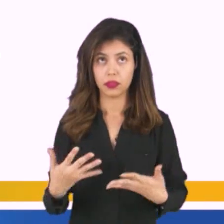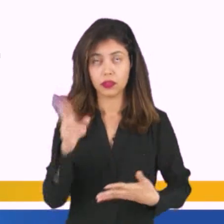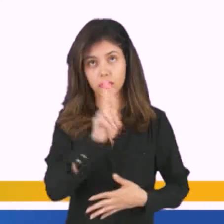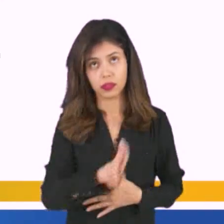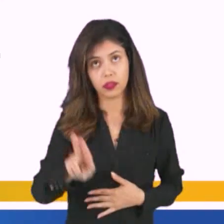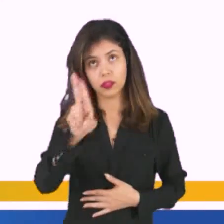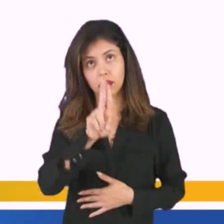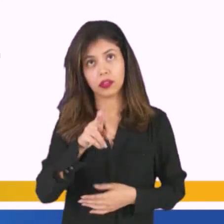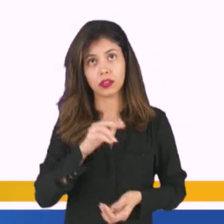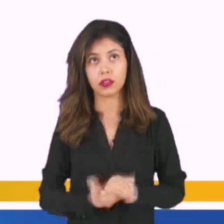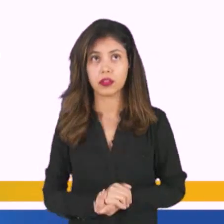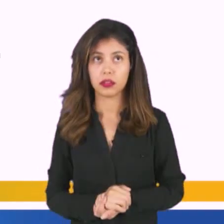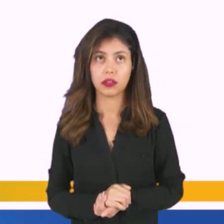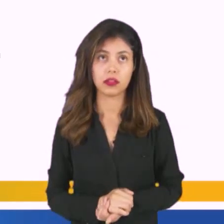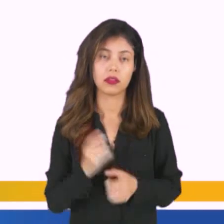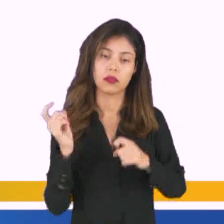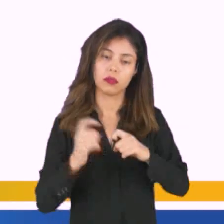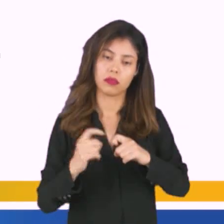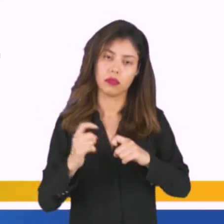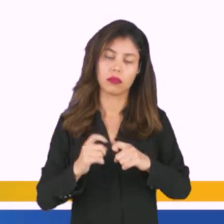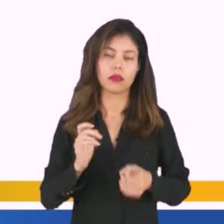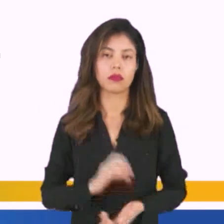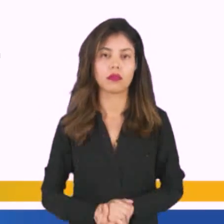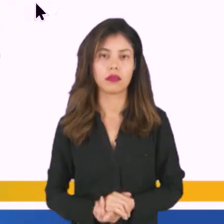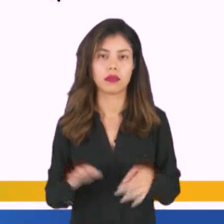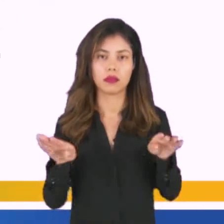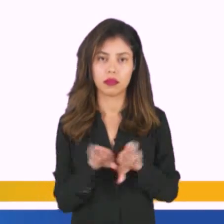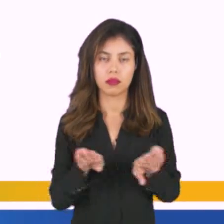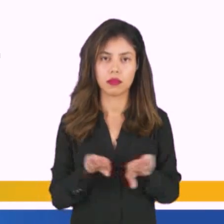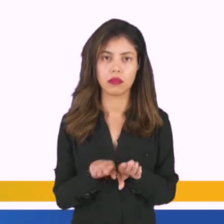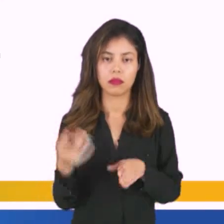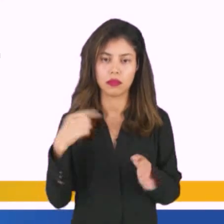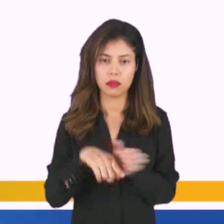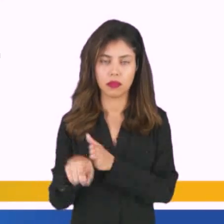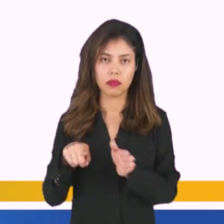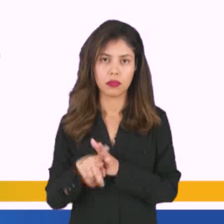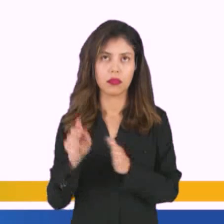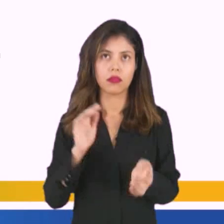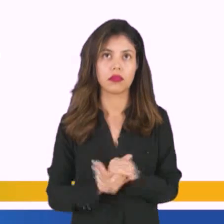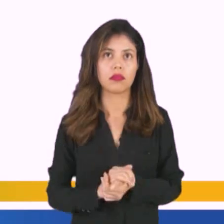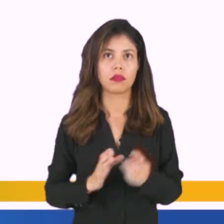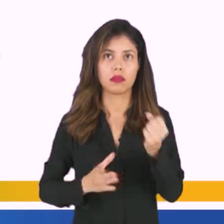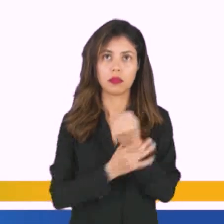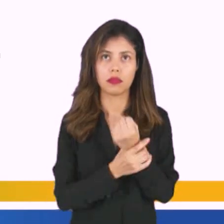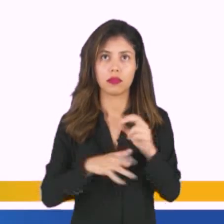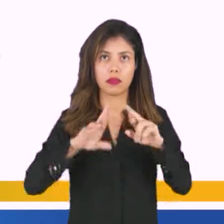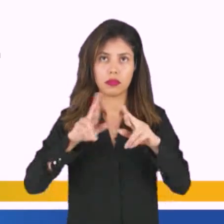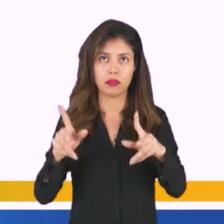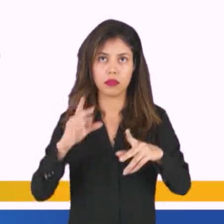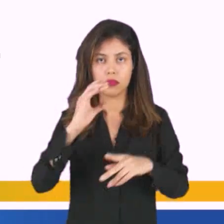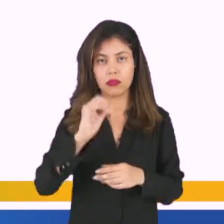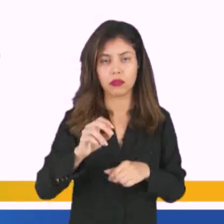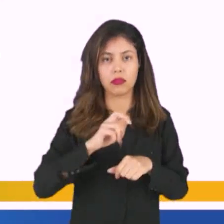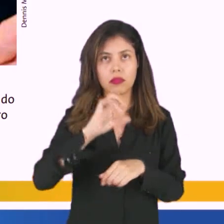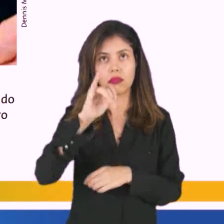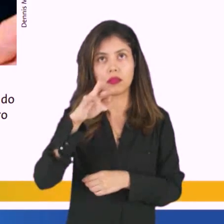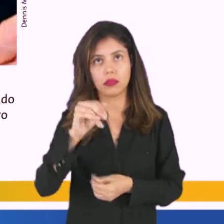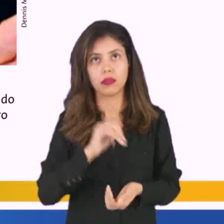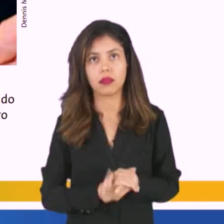área medicinal e também na questão dos corantes. A diferença do cis e do trans é uma diferença